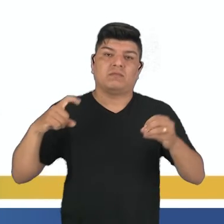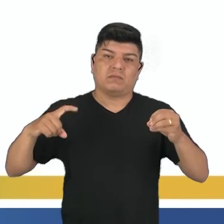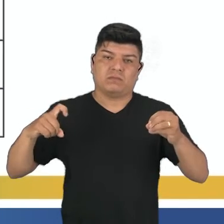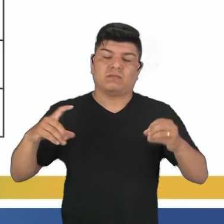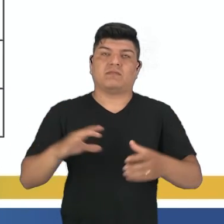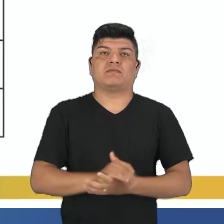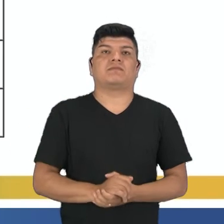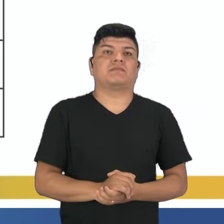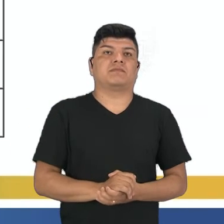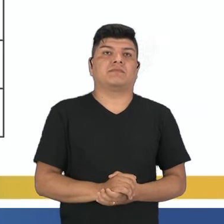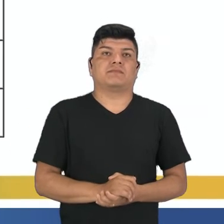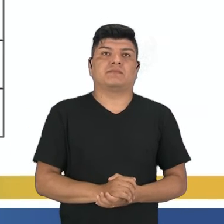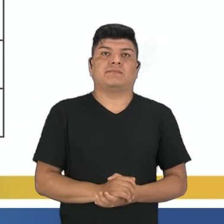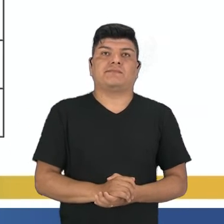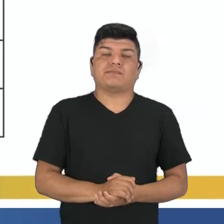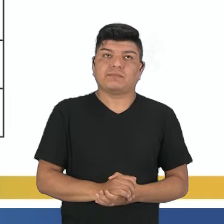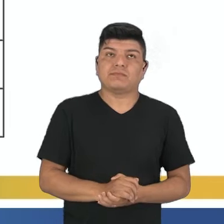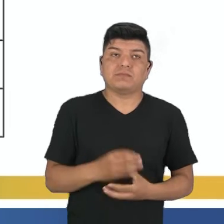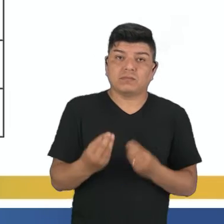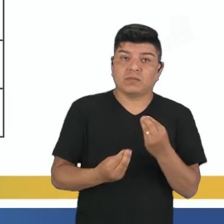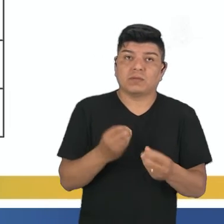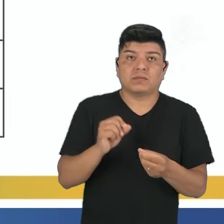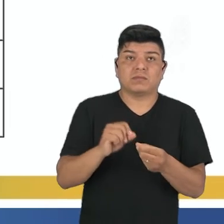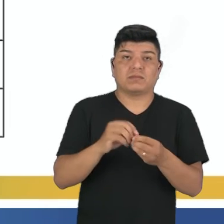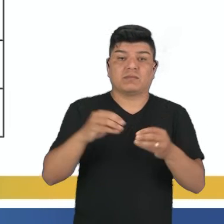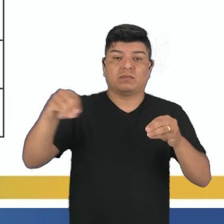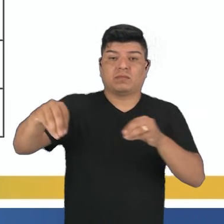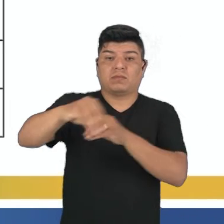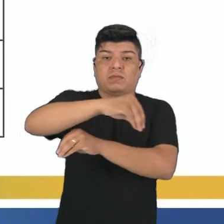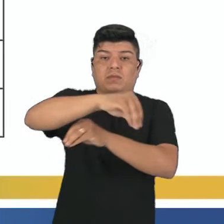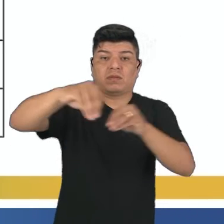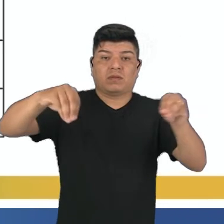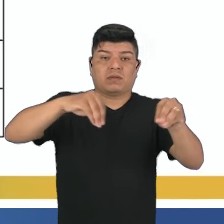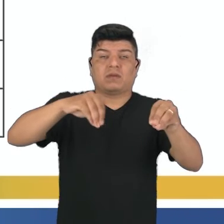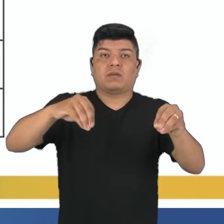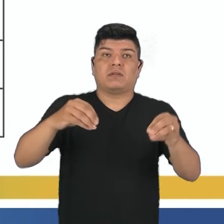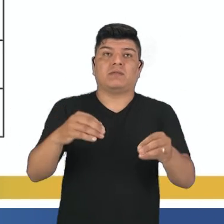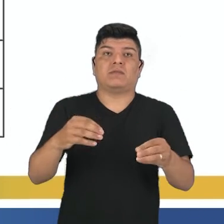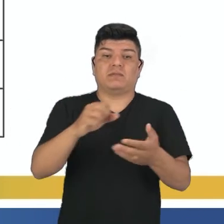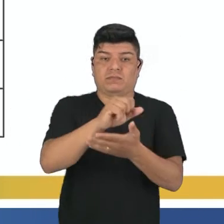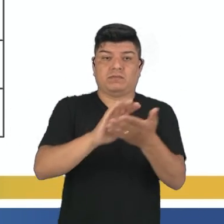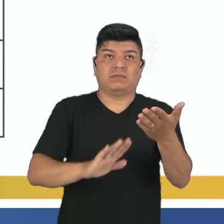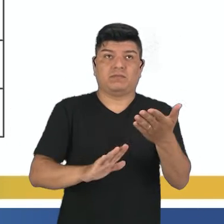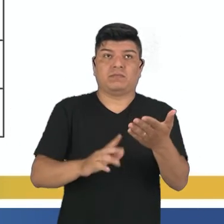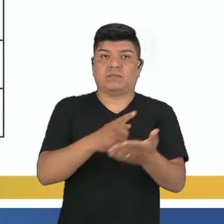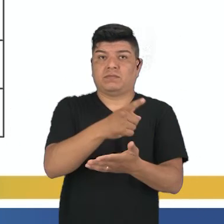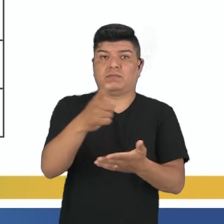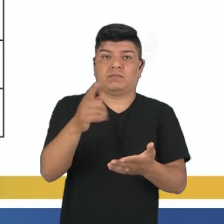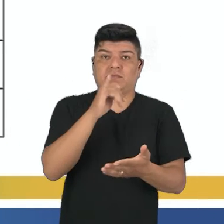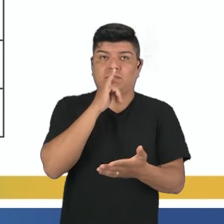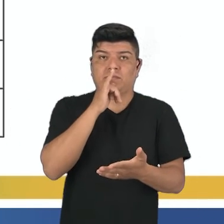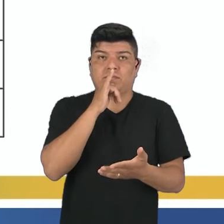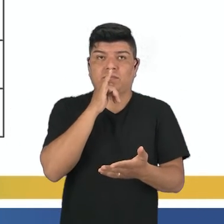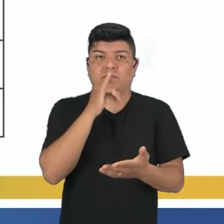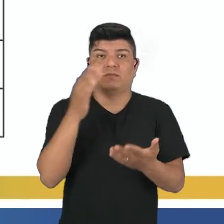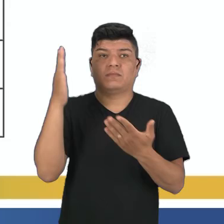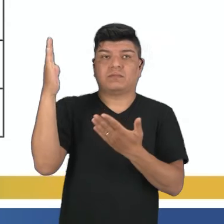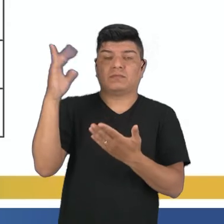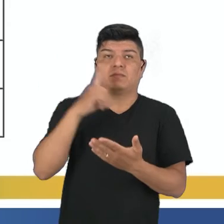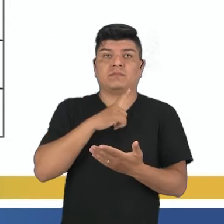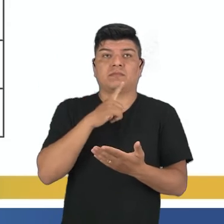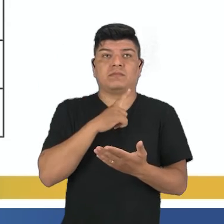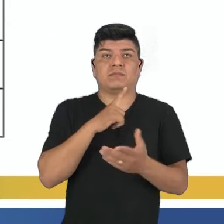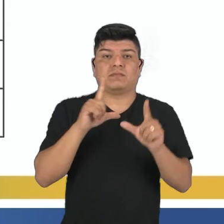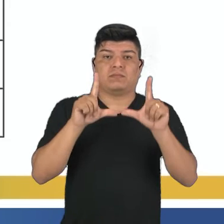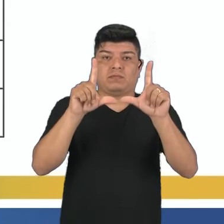gametas. Bom, então como que a gente faz esses cruzamentos, né? Eu trouxe um exercício para vocês como exemplo, e aqui nós temos